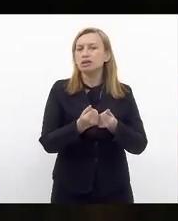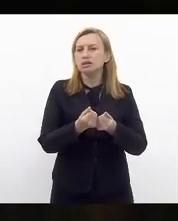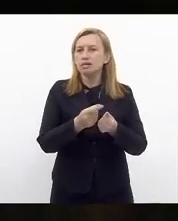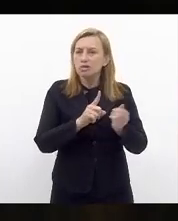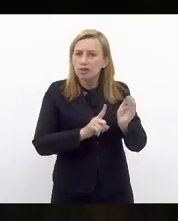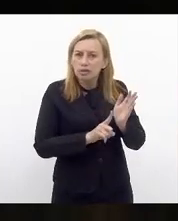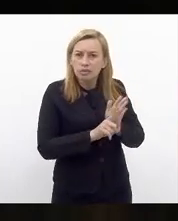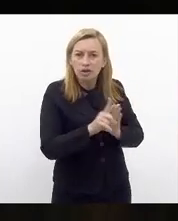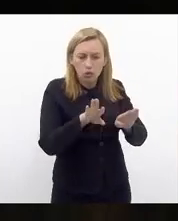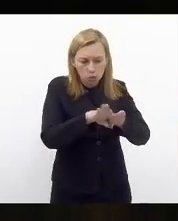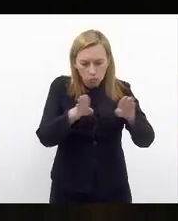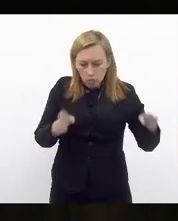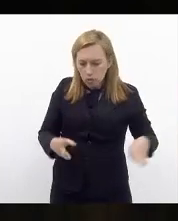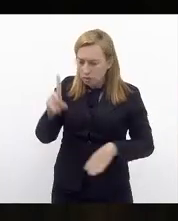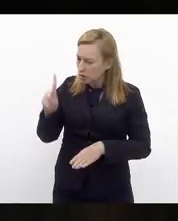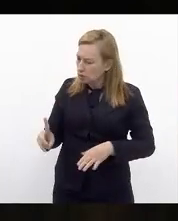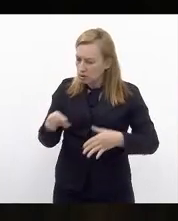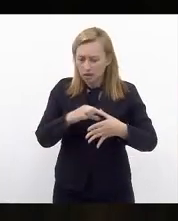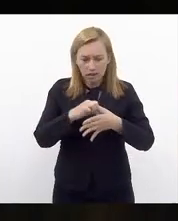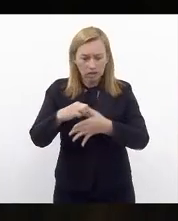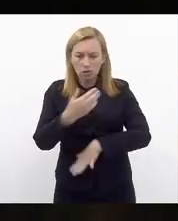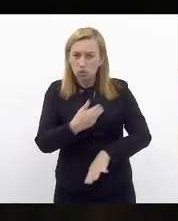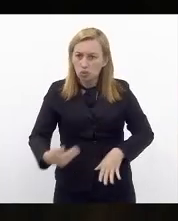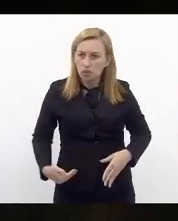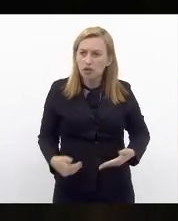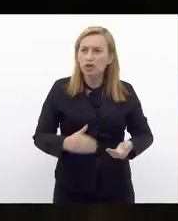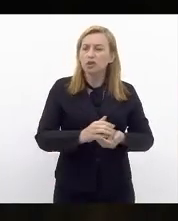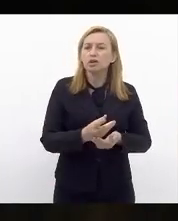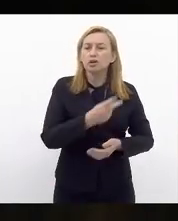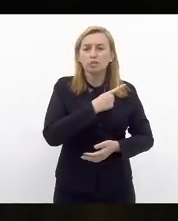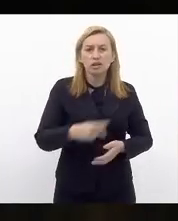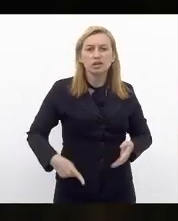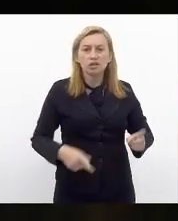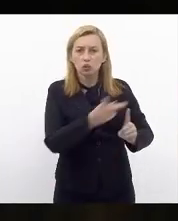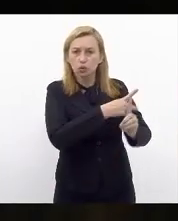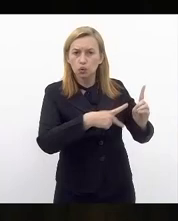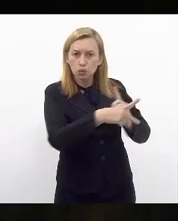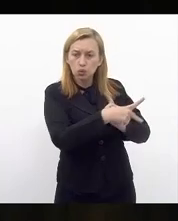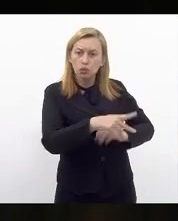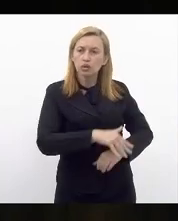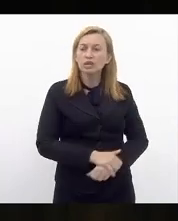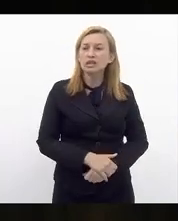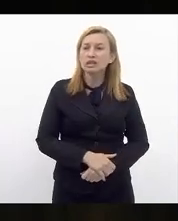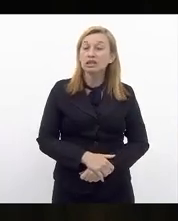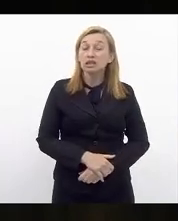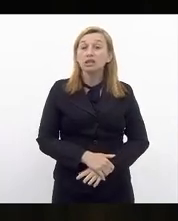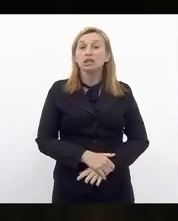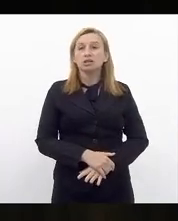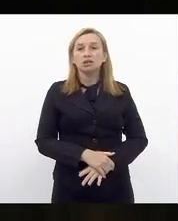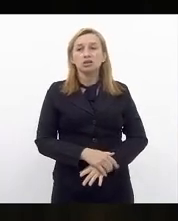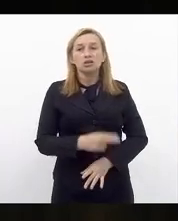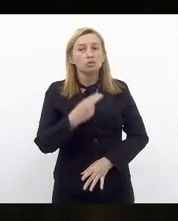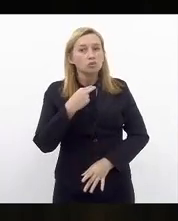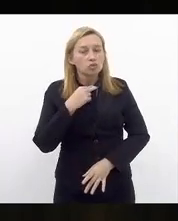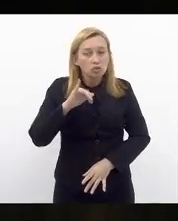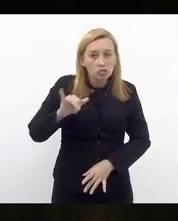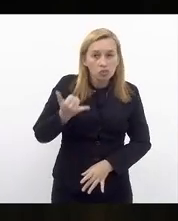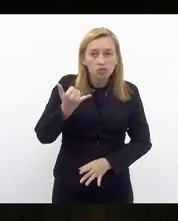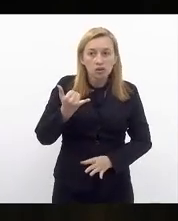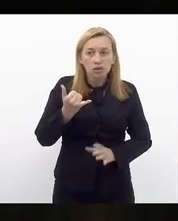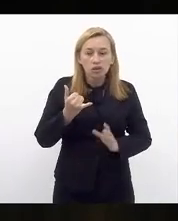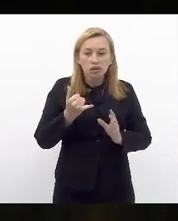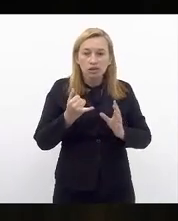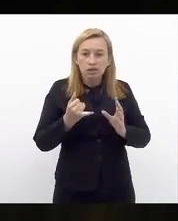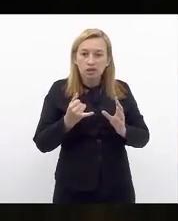vai a mesa a liderança do governo e eu ao presidente do Rio previdência se eu não poderia ser aproveitado na sua em